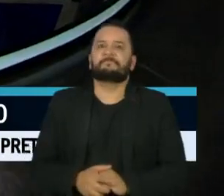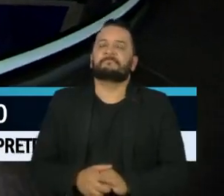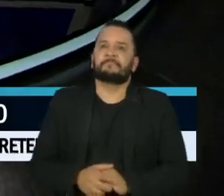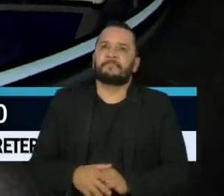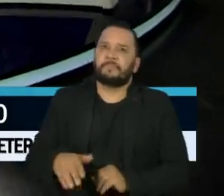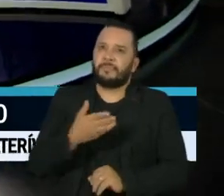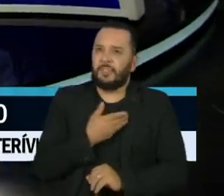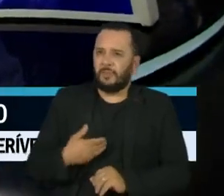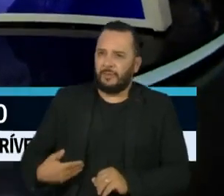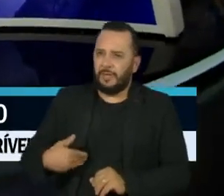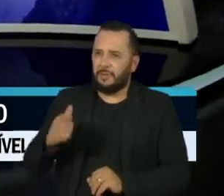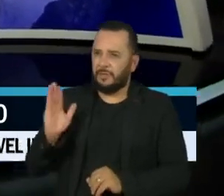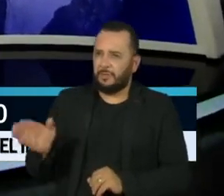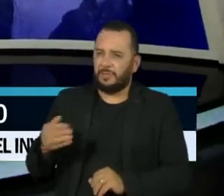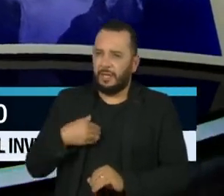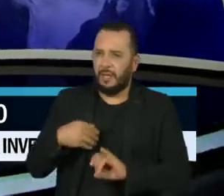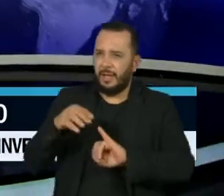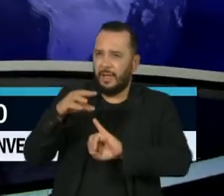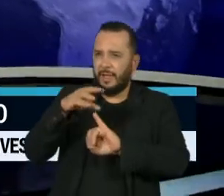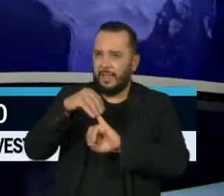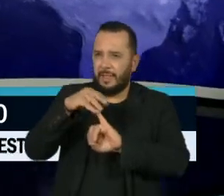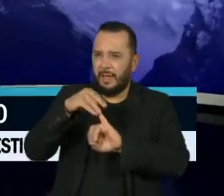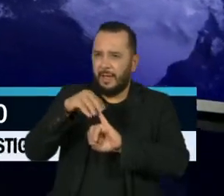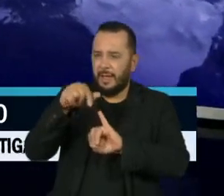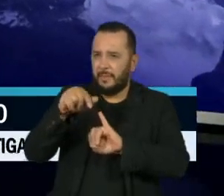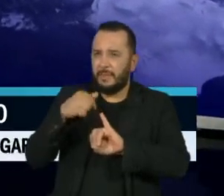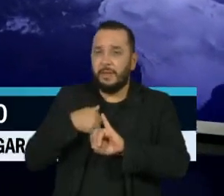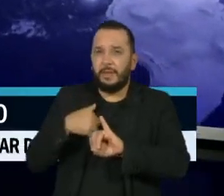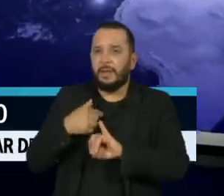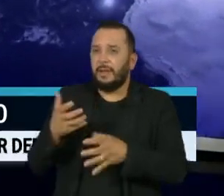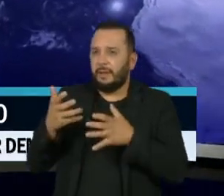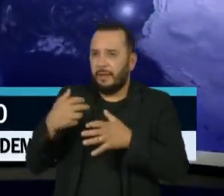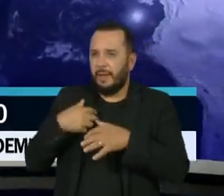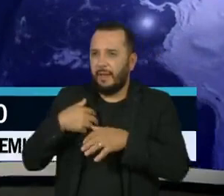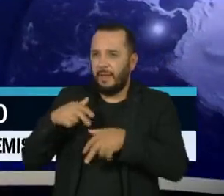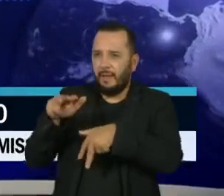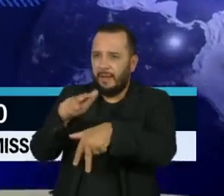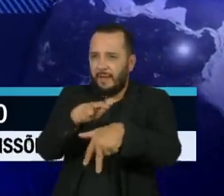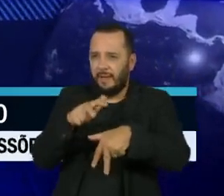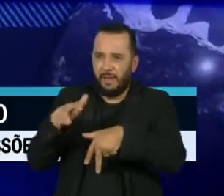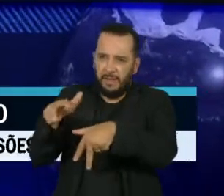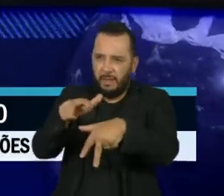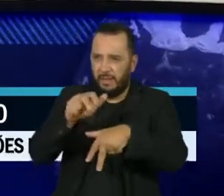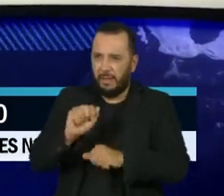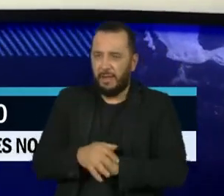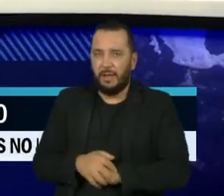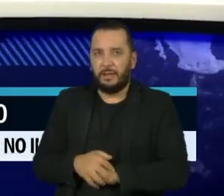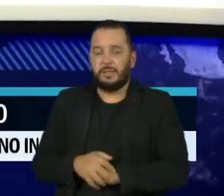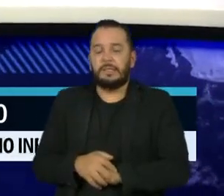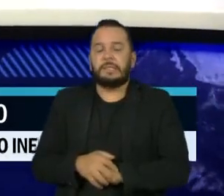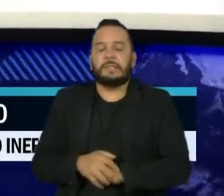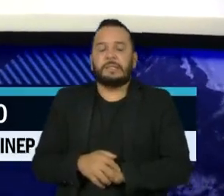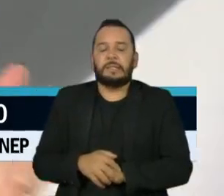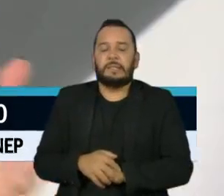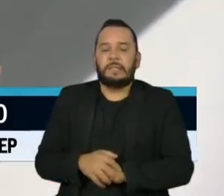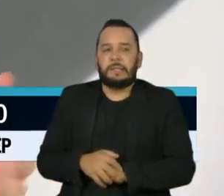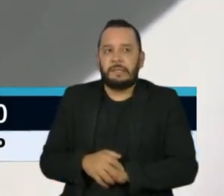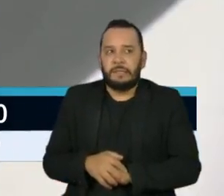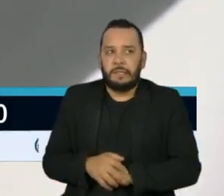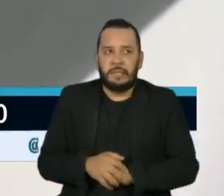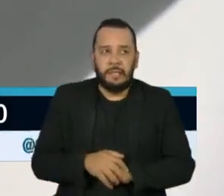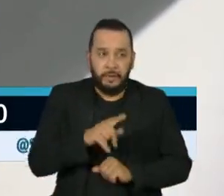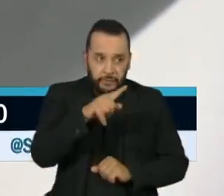O governo está usando o INEP para manter as redes bolsonaristas inflamadas? Quando você faz um exame, e assim, eu